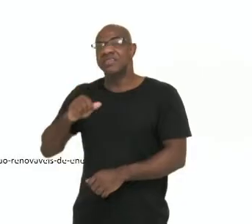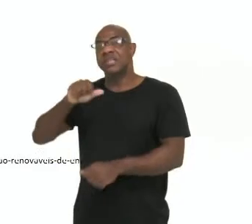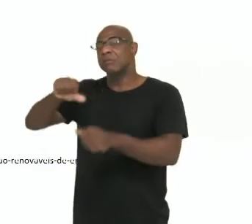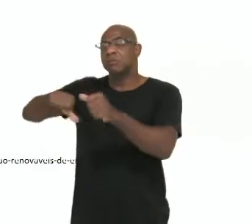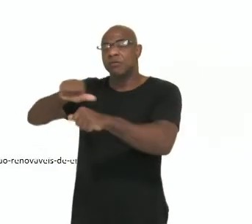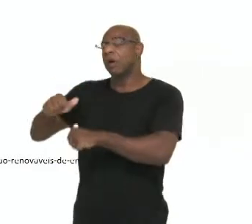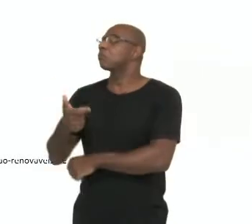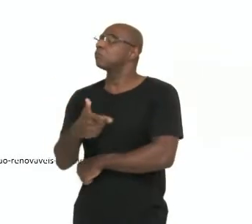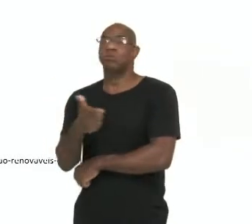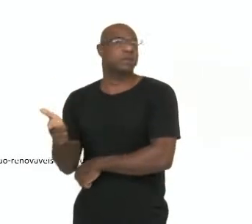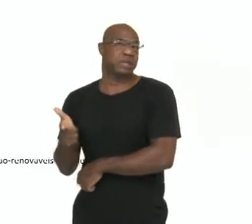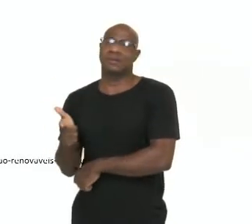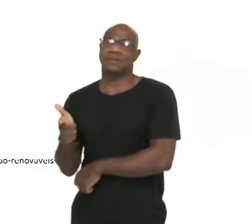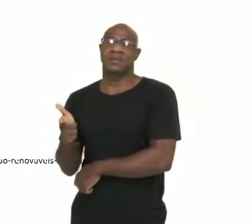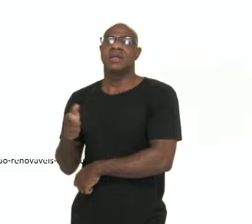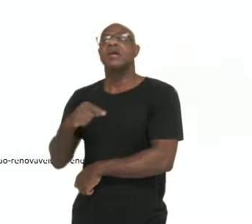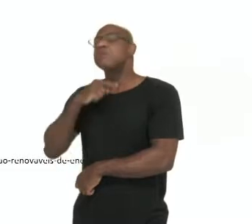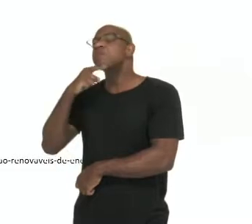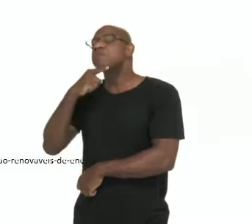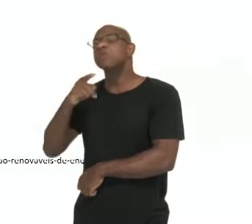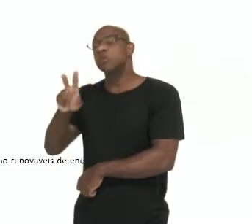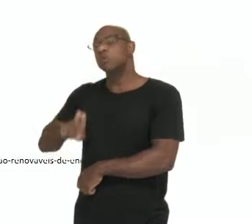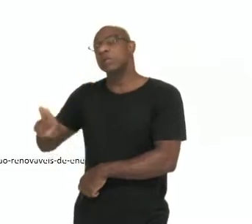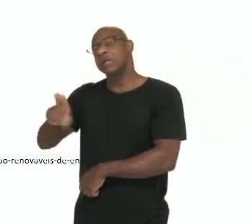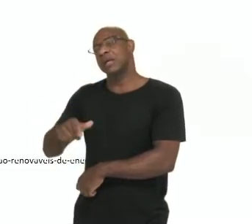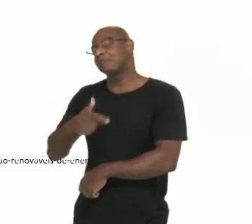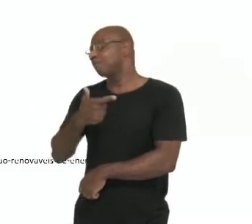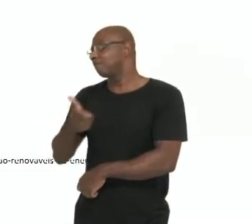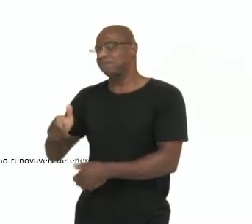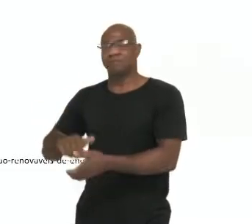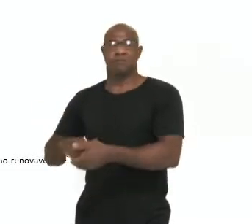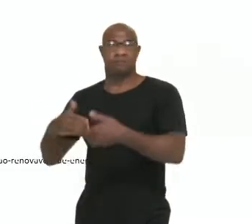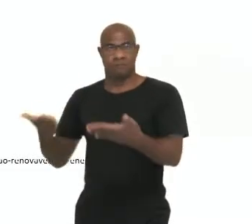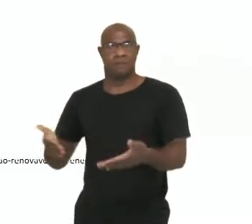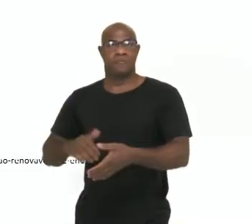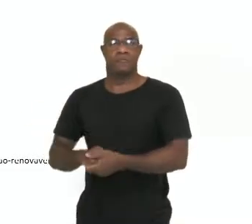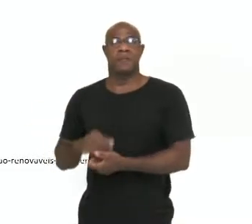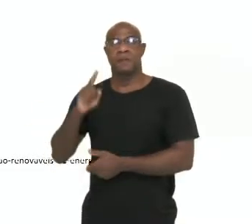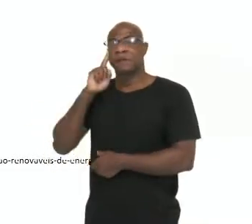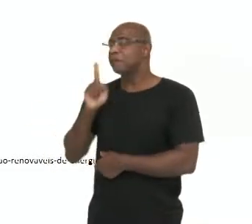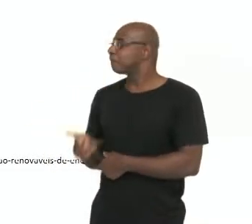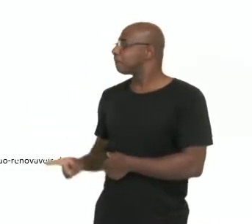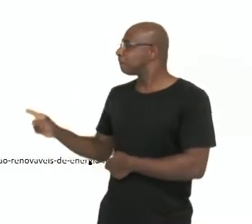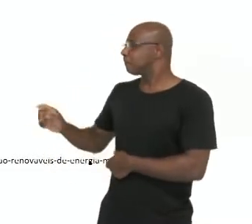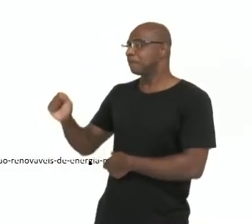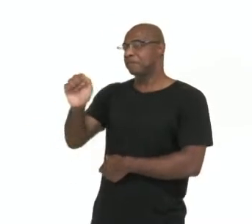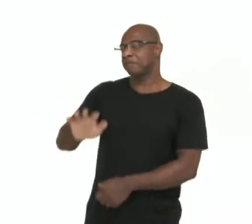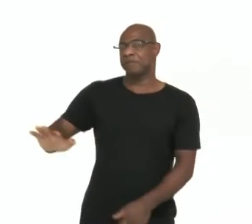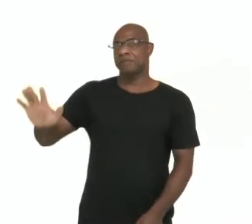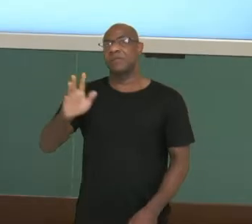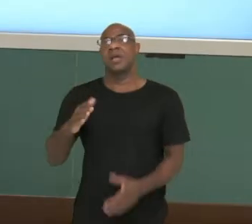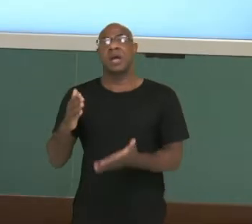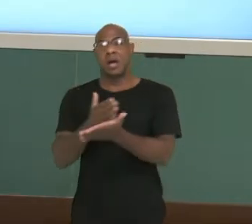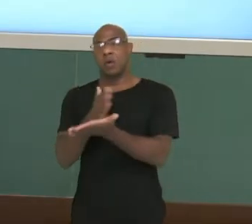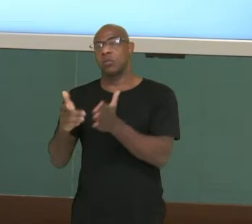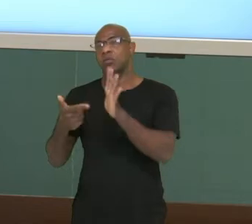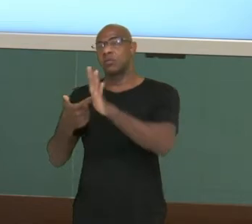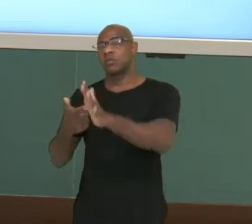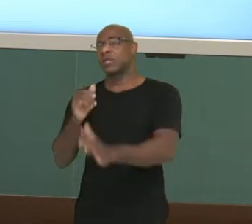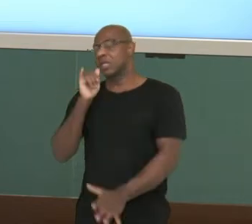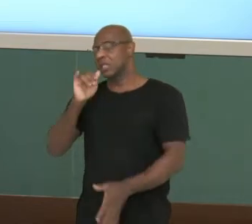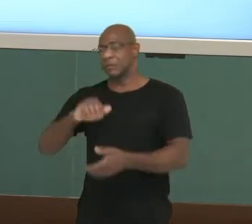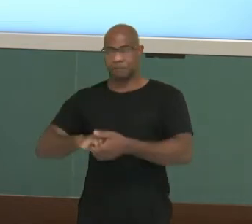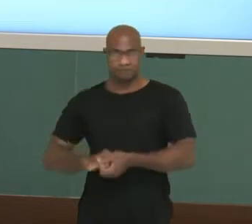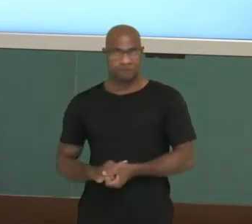da sua tela mostra justamente para você ali as fontes de energia não renováveis, ali alguns exemplos destas fontes